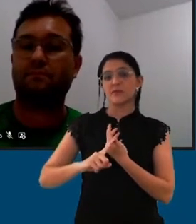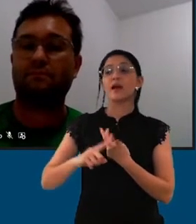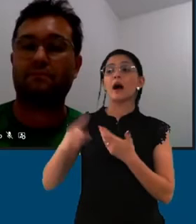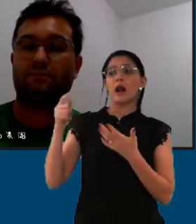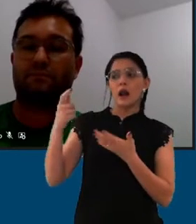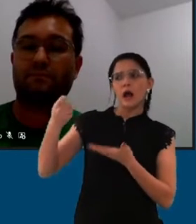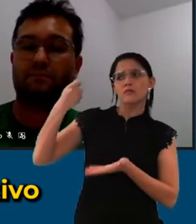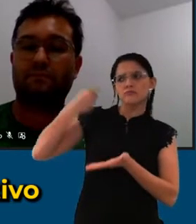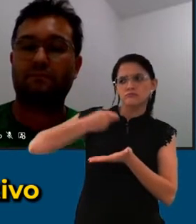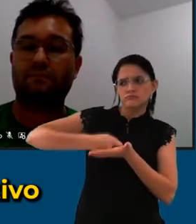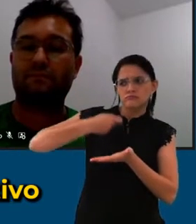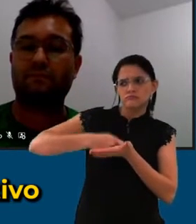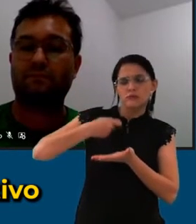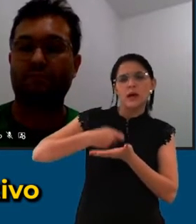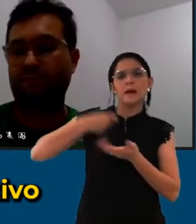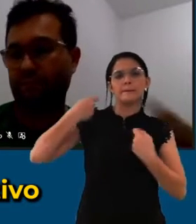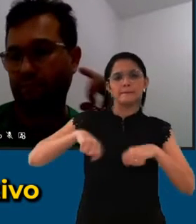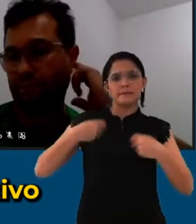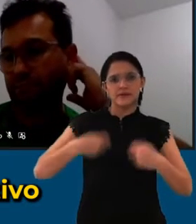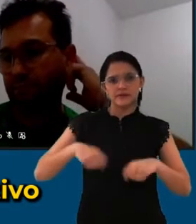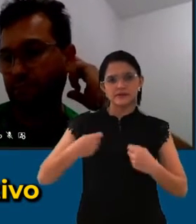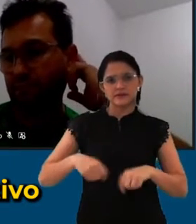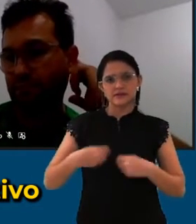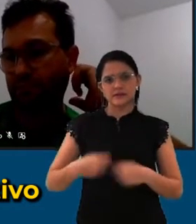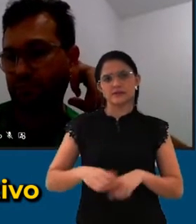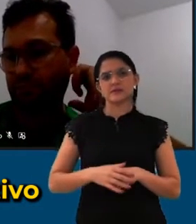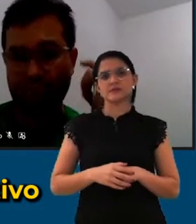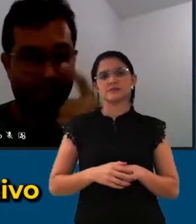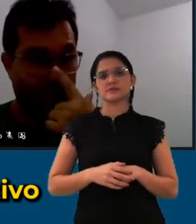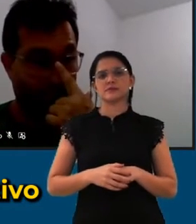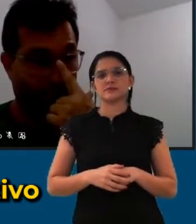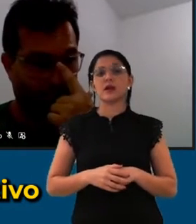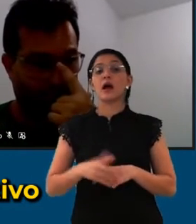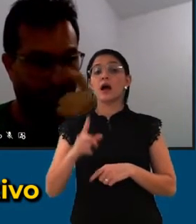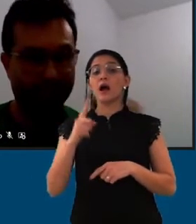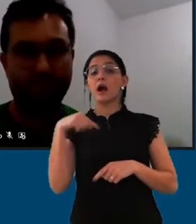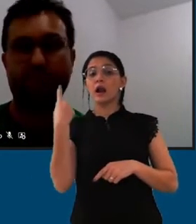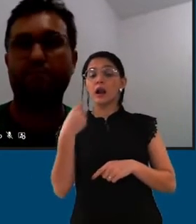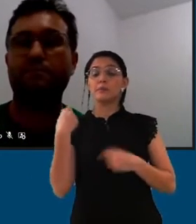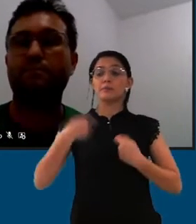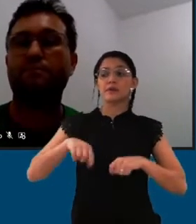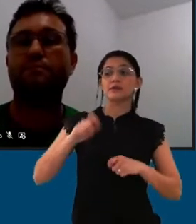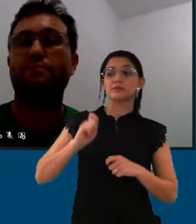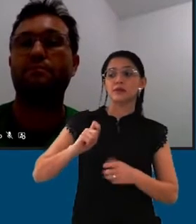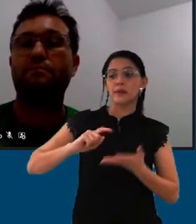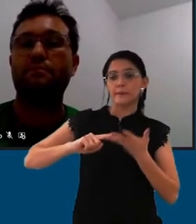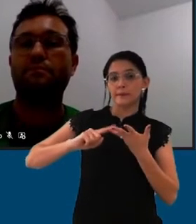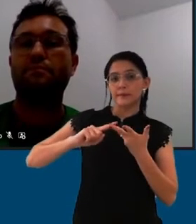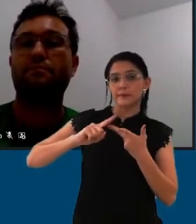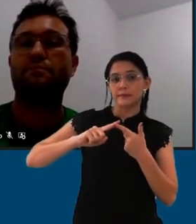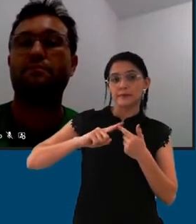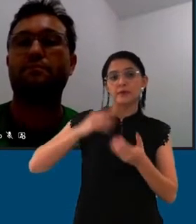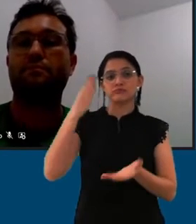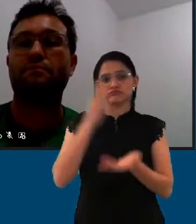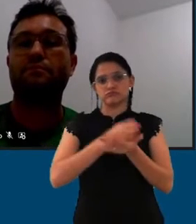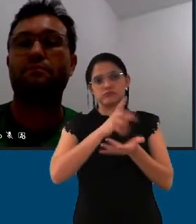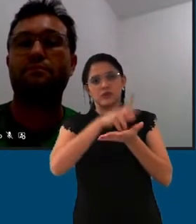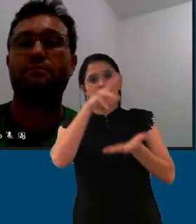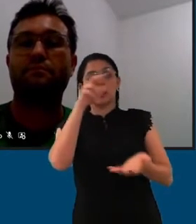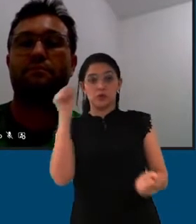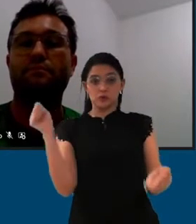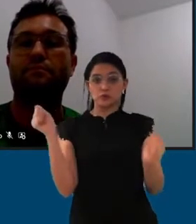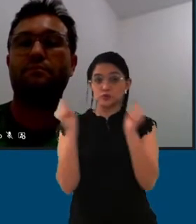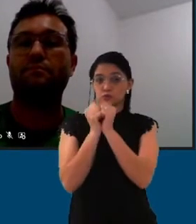exigências formuladas no procedimento administrativo em tramitação junto ao